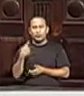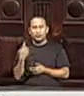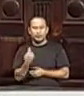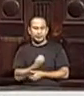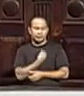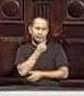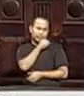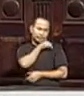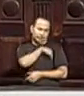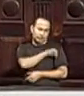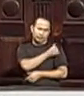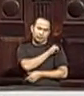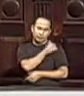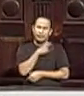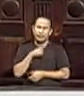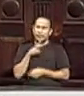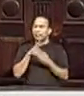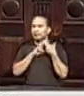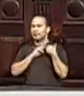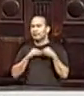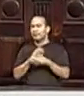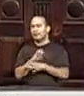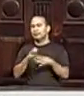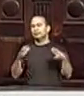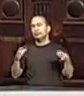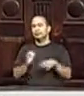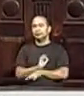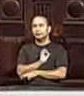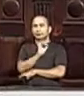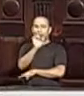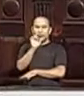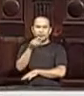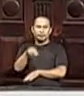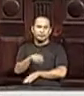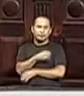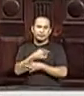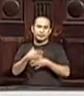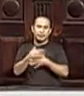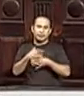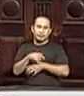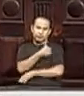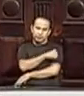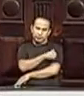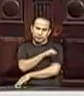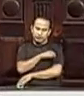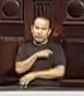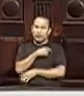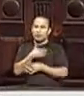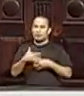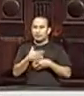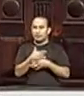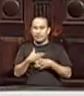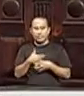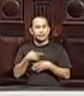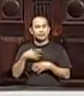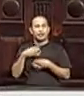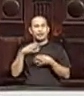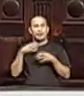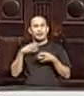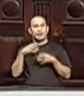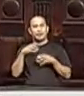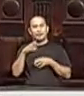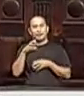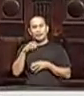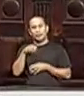temos uma responsabilidade muito grande. O Estado e a cidade do Rio de Janeiro, a cidade por ter sido capital